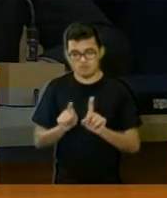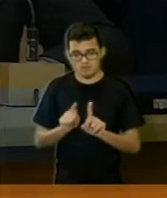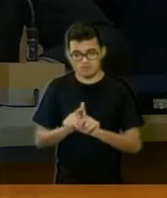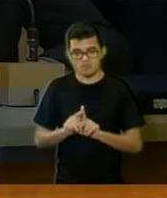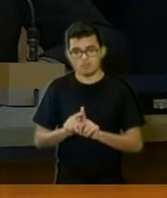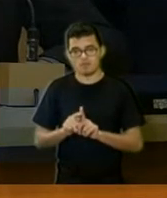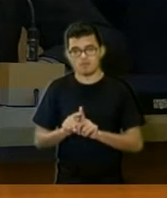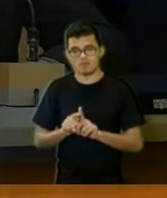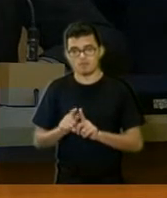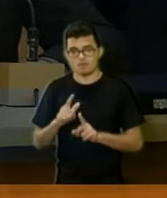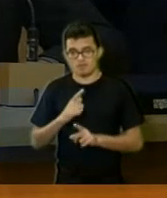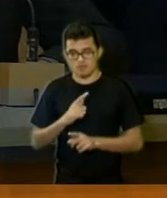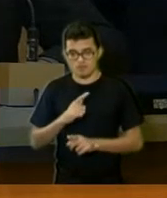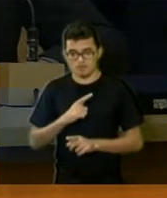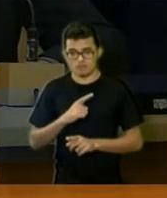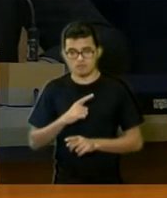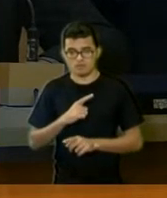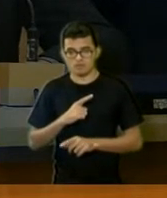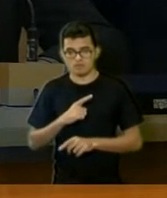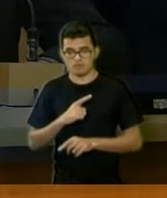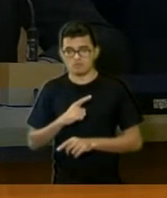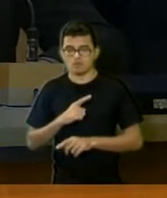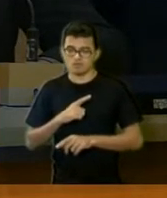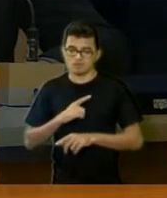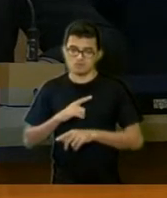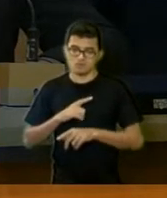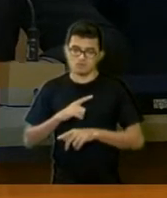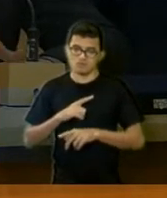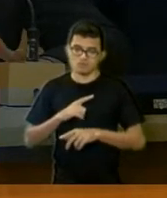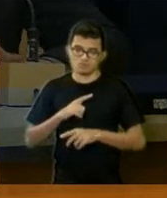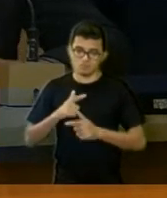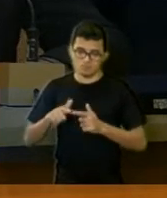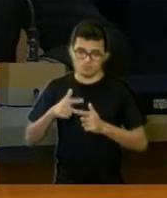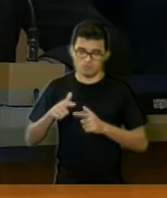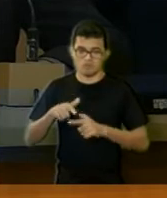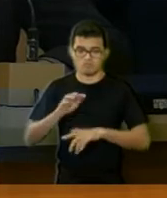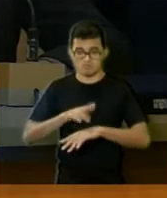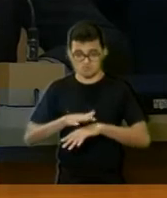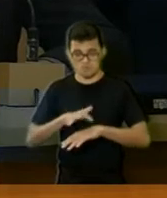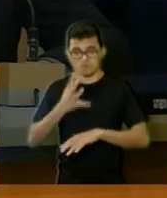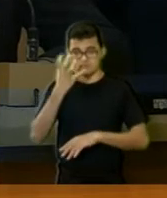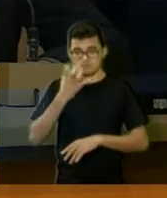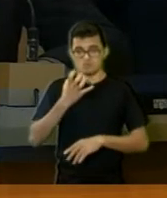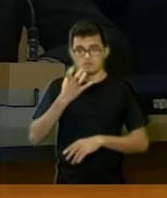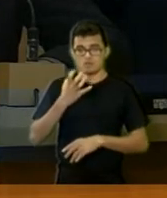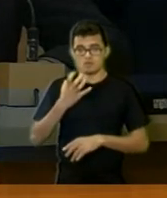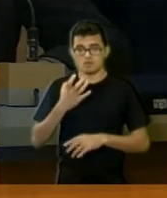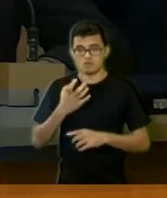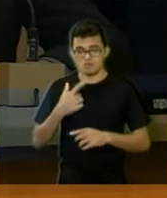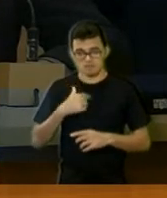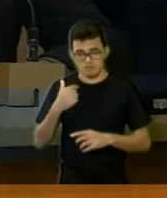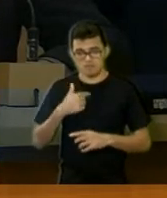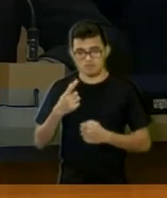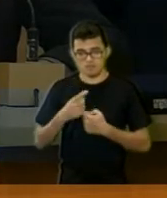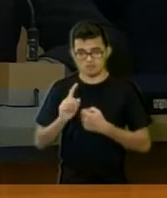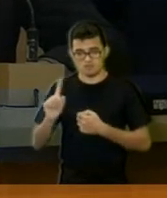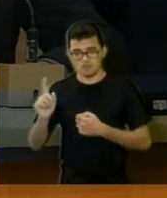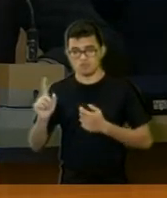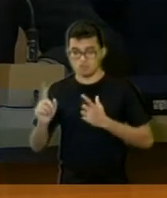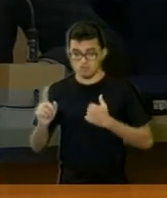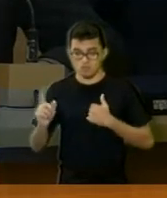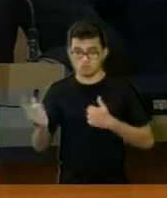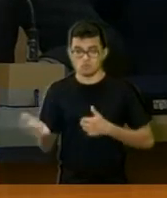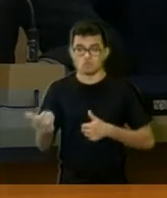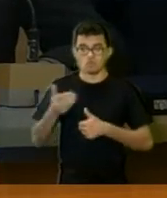estar aqui. Ele está passando problemas, né, uma doença séria, e se afastou e me deu essa oportunidade